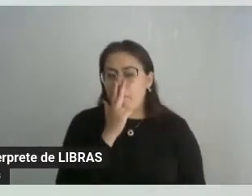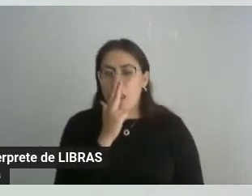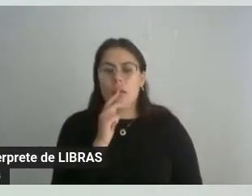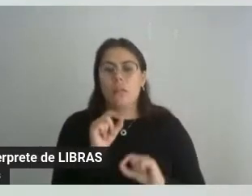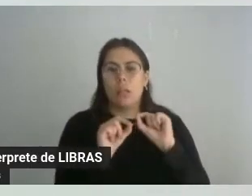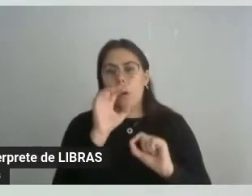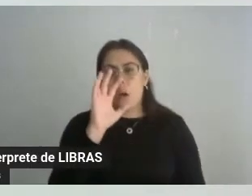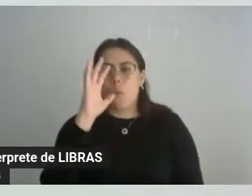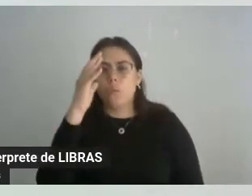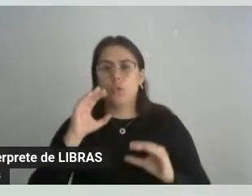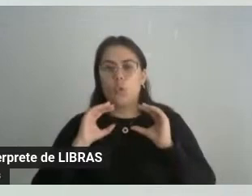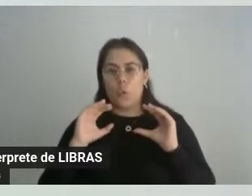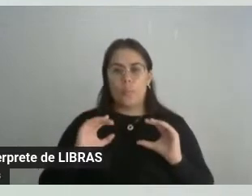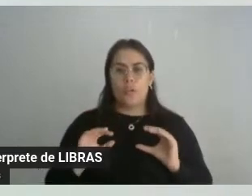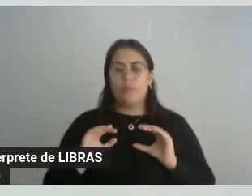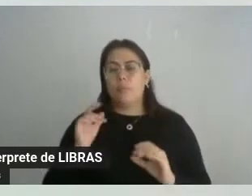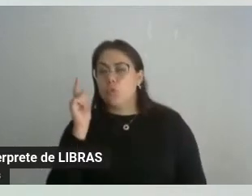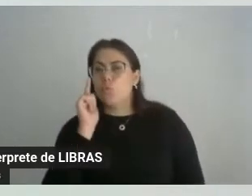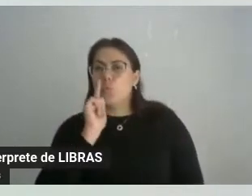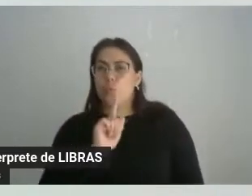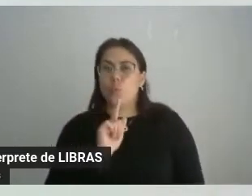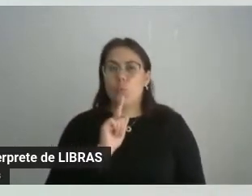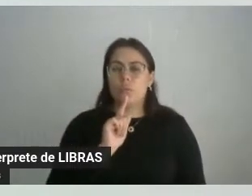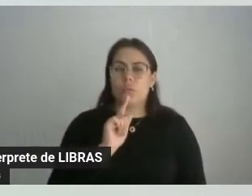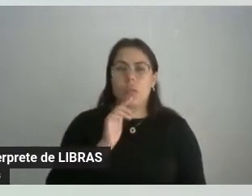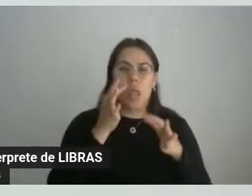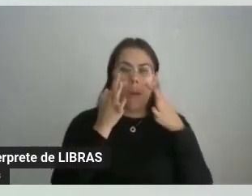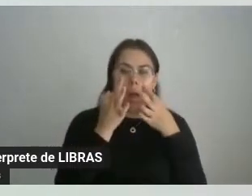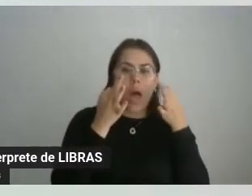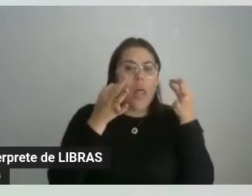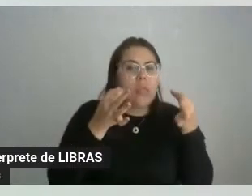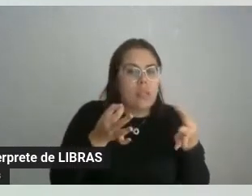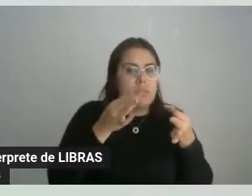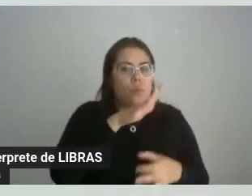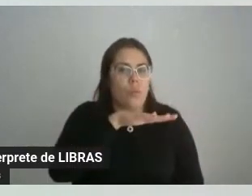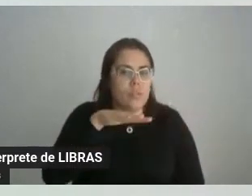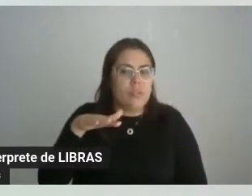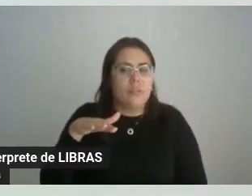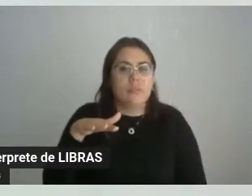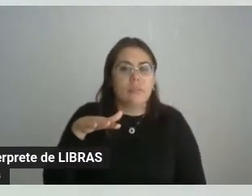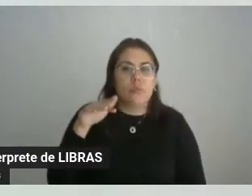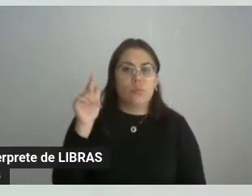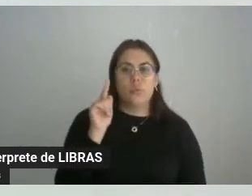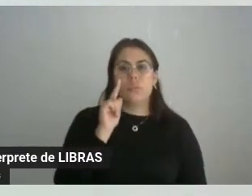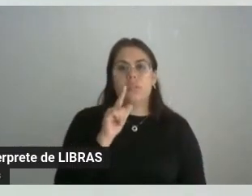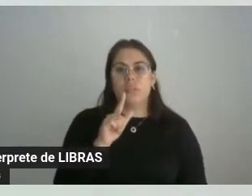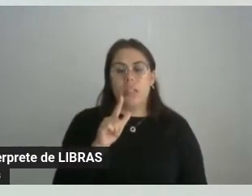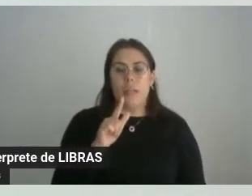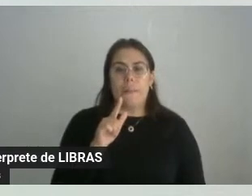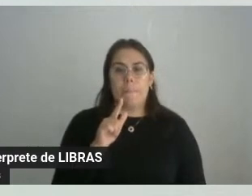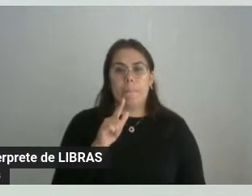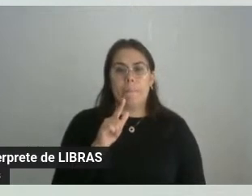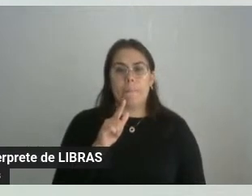comportamentais para que nós possamos estar mais abertos para eles, a fim de localizar com